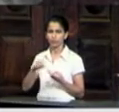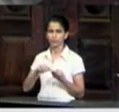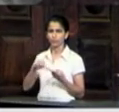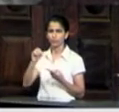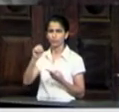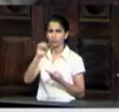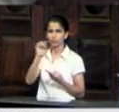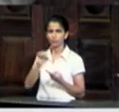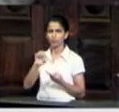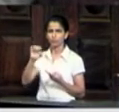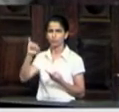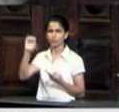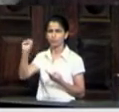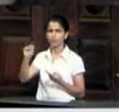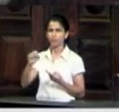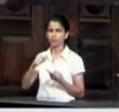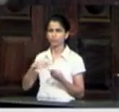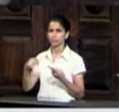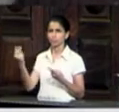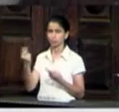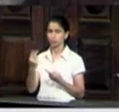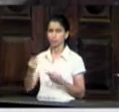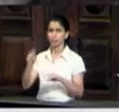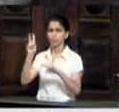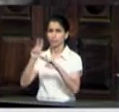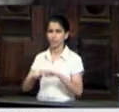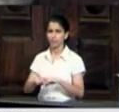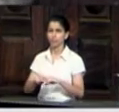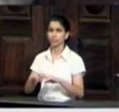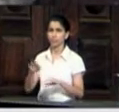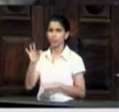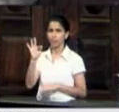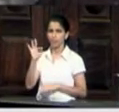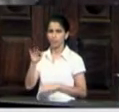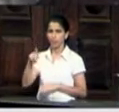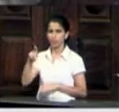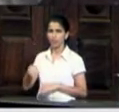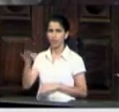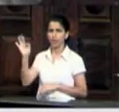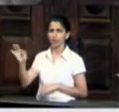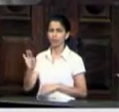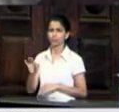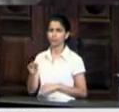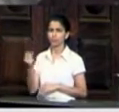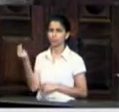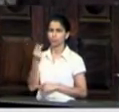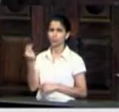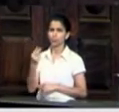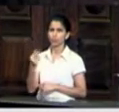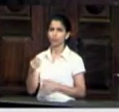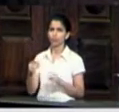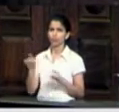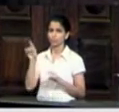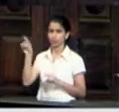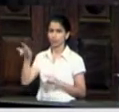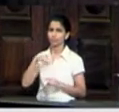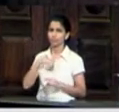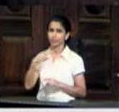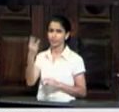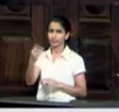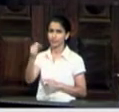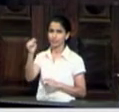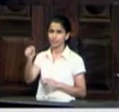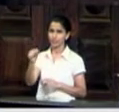presos nesta manhã pela Polícia Federal. São apenas 2 dos 37